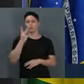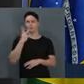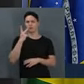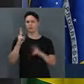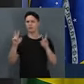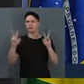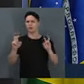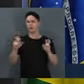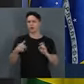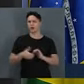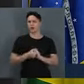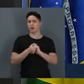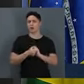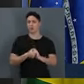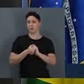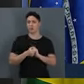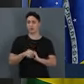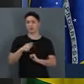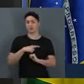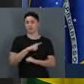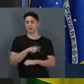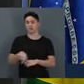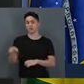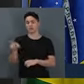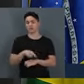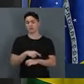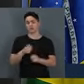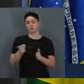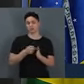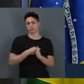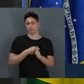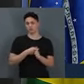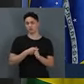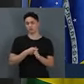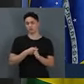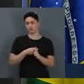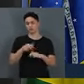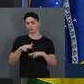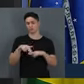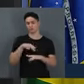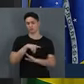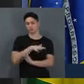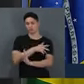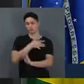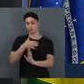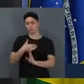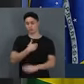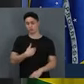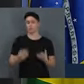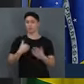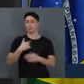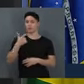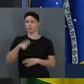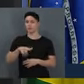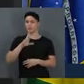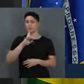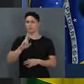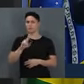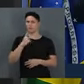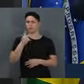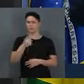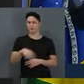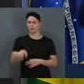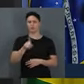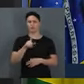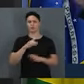para extinguir dívidas contraídas durante os governos Lula e Dilma todas essas